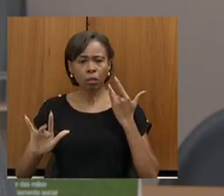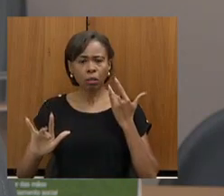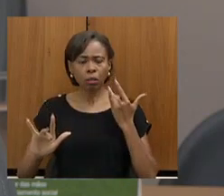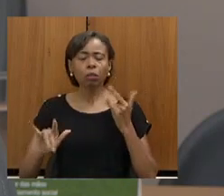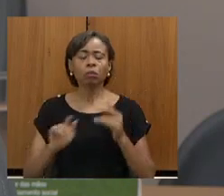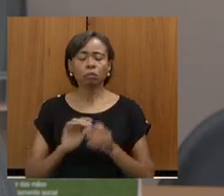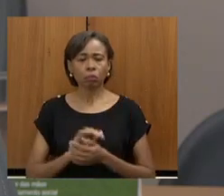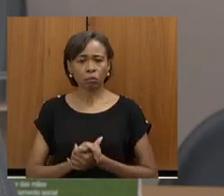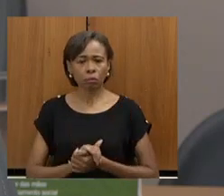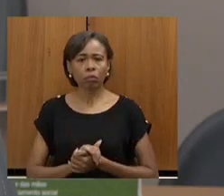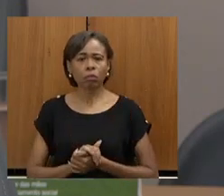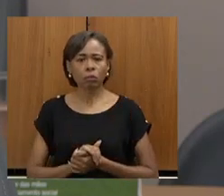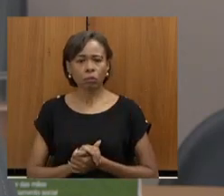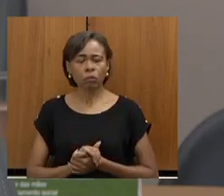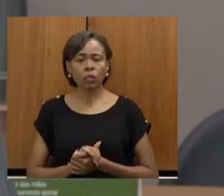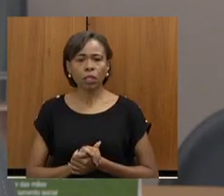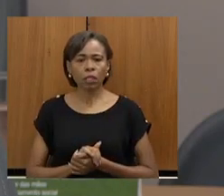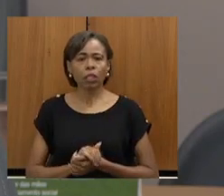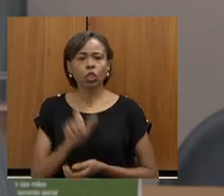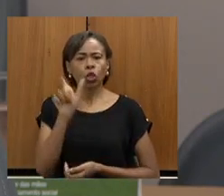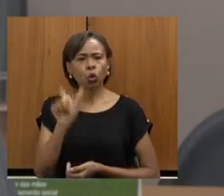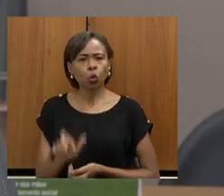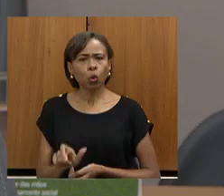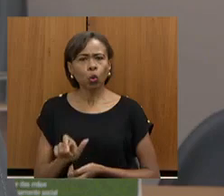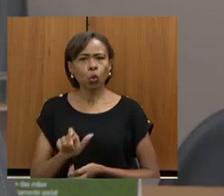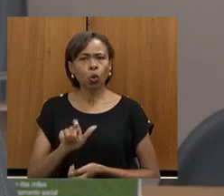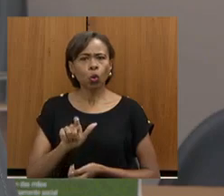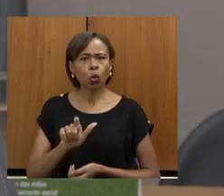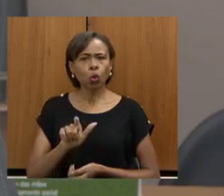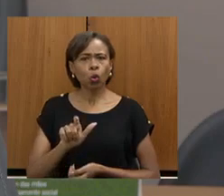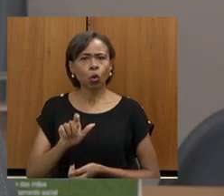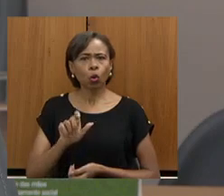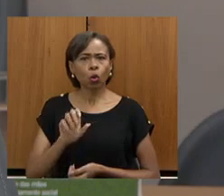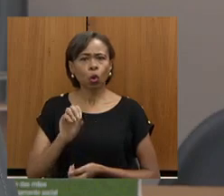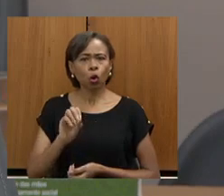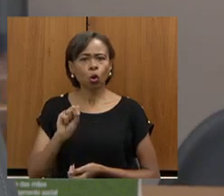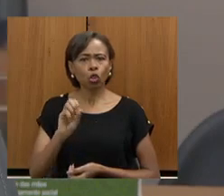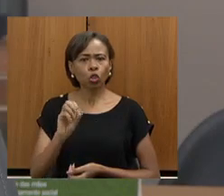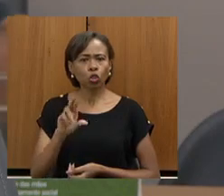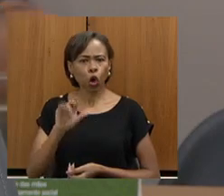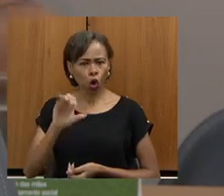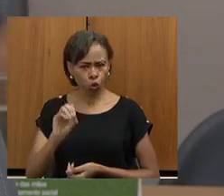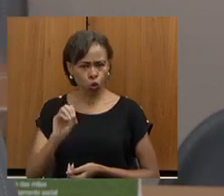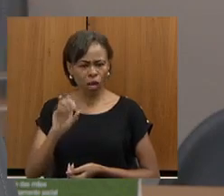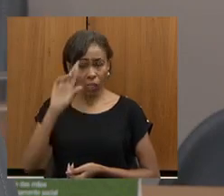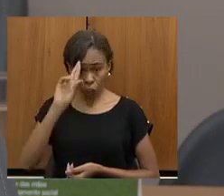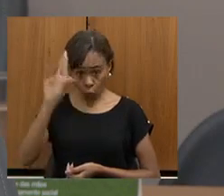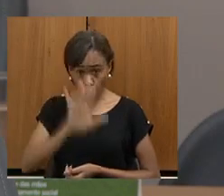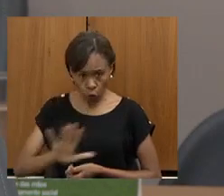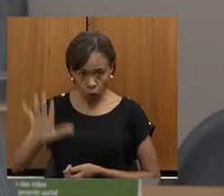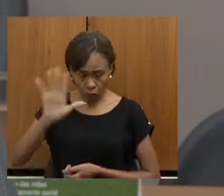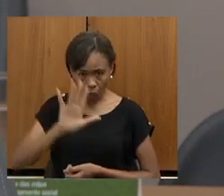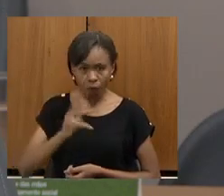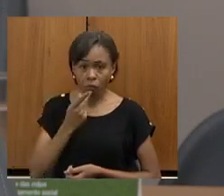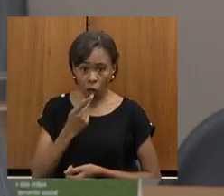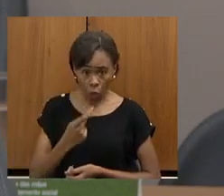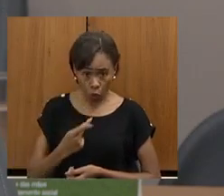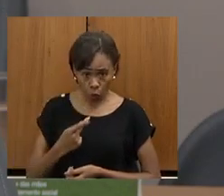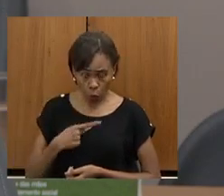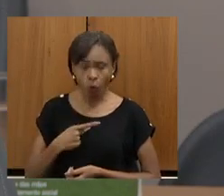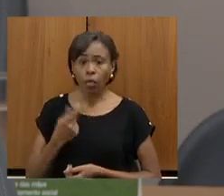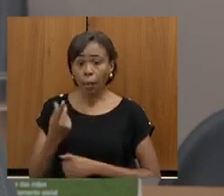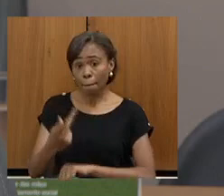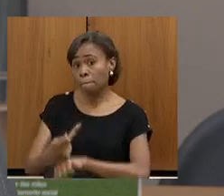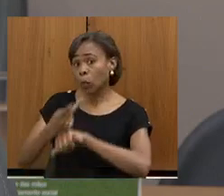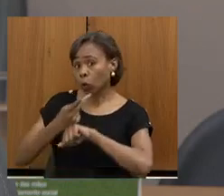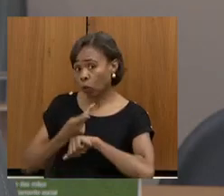Inclusive, o senhor Jorio, o diretor-geral, disse que ia me procurar para uma reunião no início dessa semana, na semana passada, e